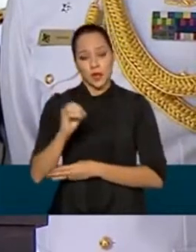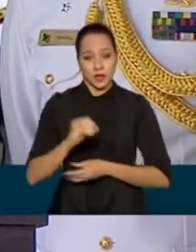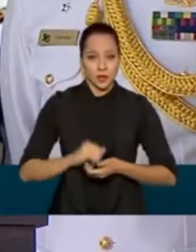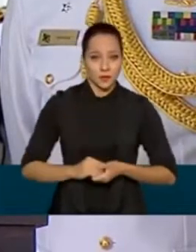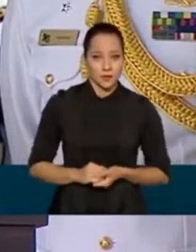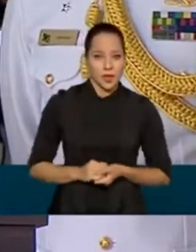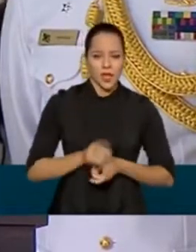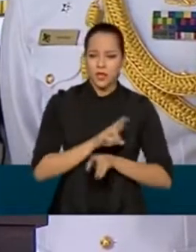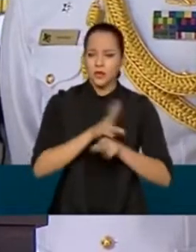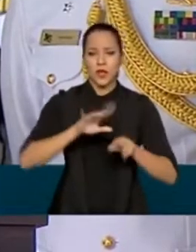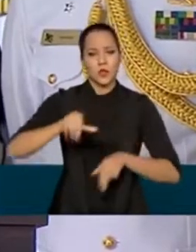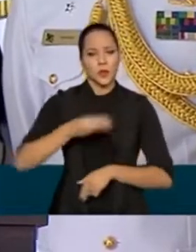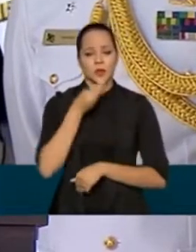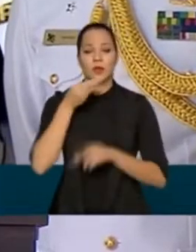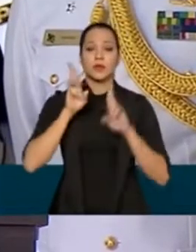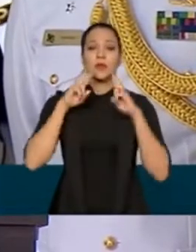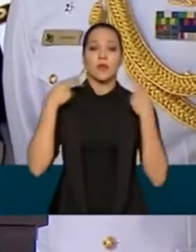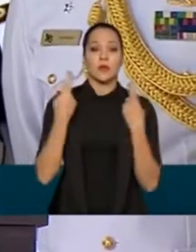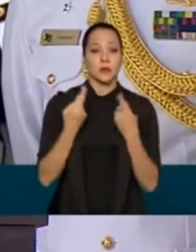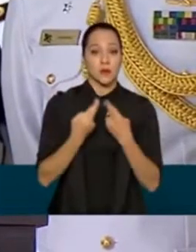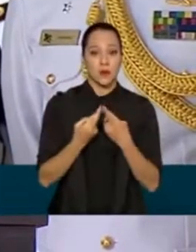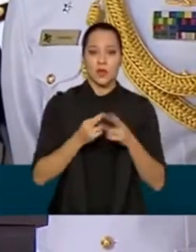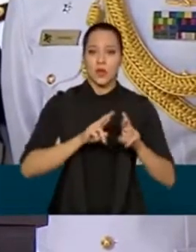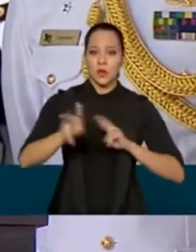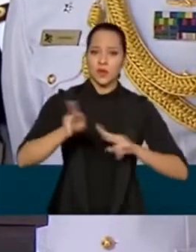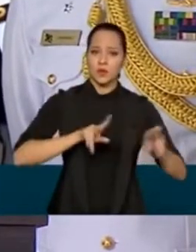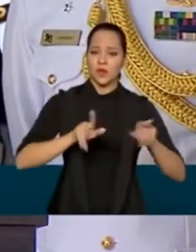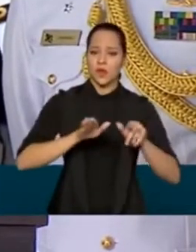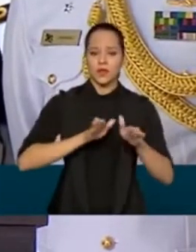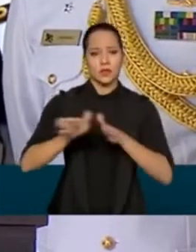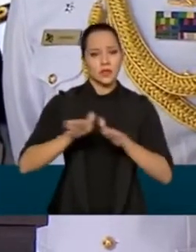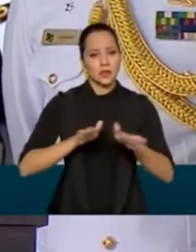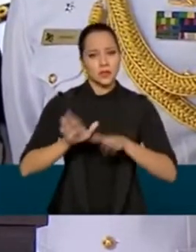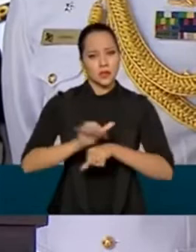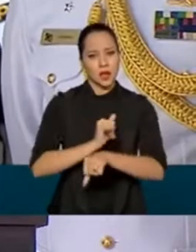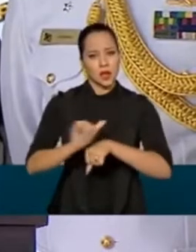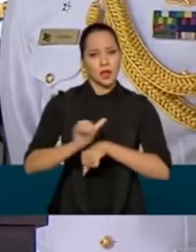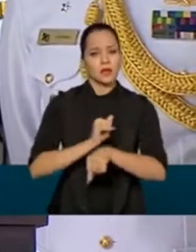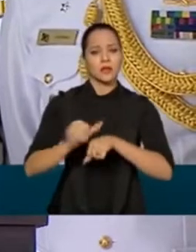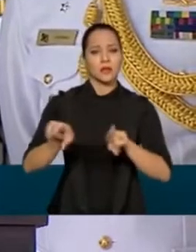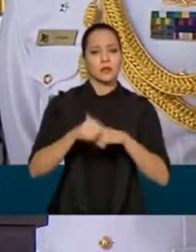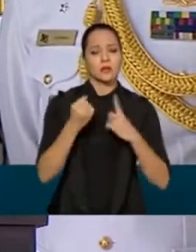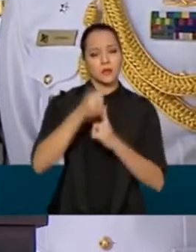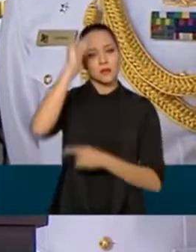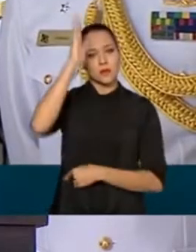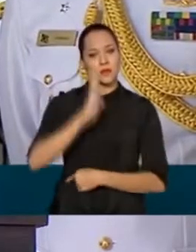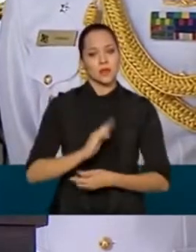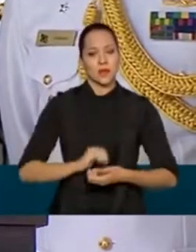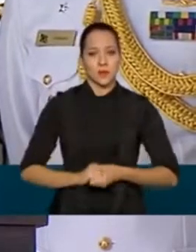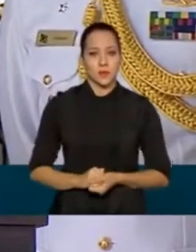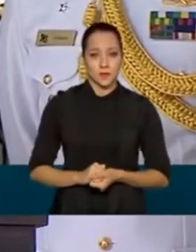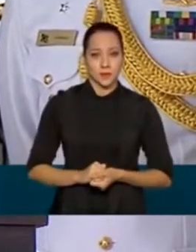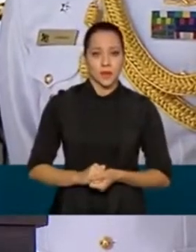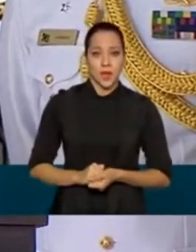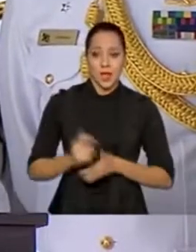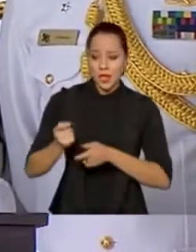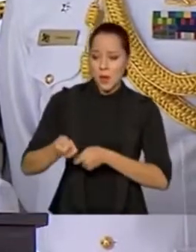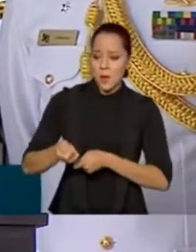diversas oportunidades em reuniões com diversos segmentos da sociedade brasileira. Pesca